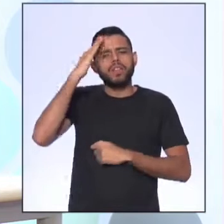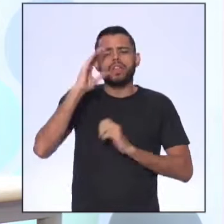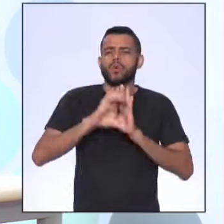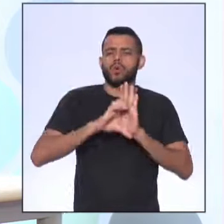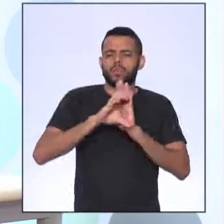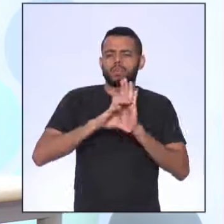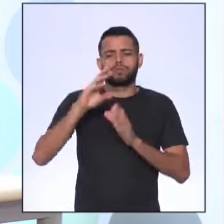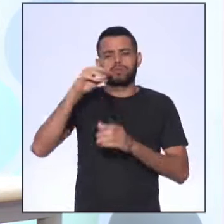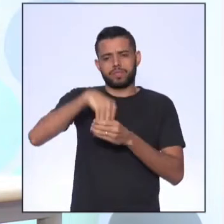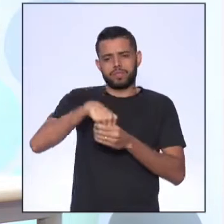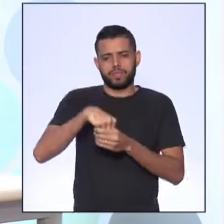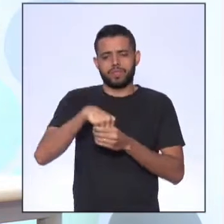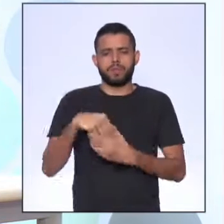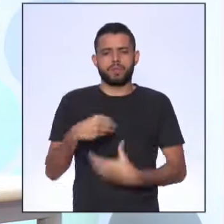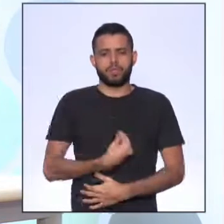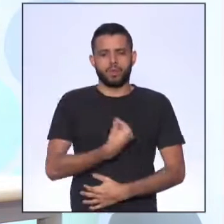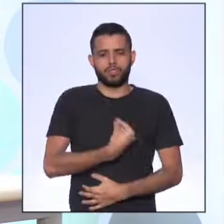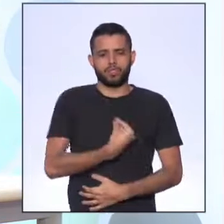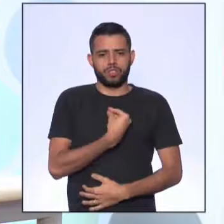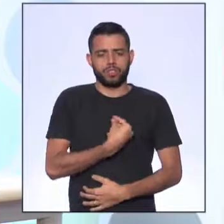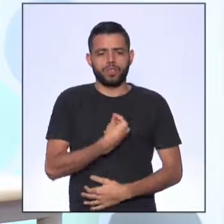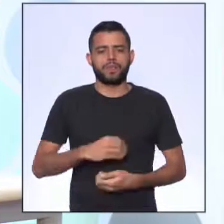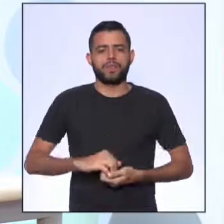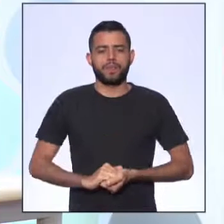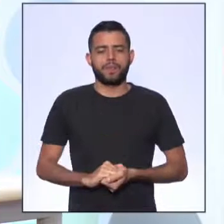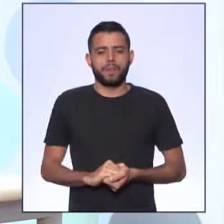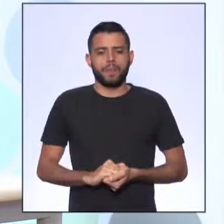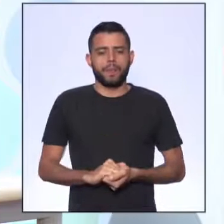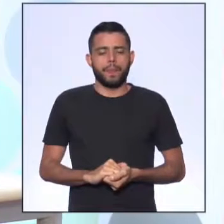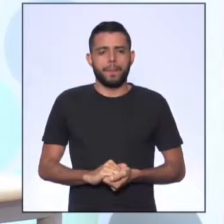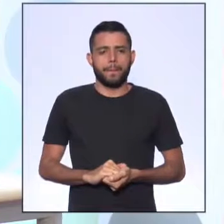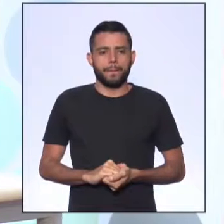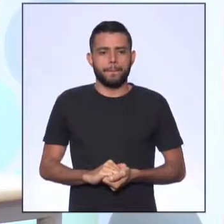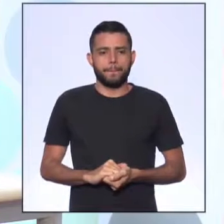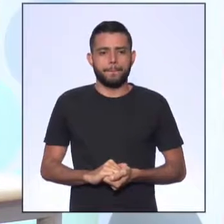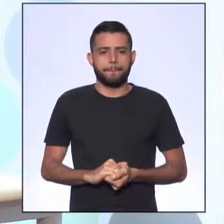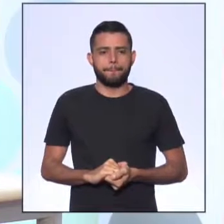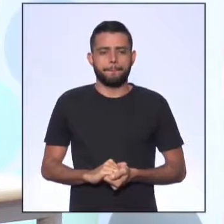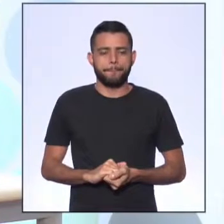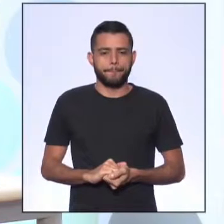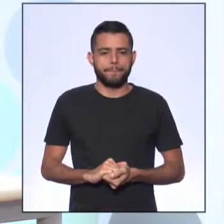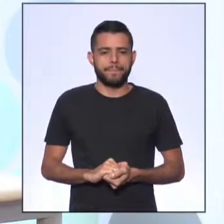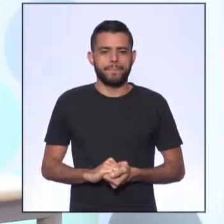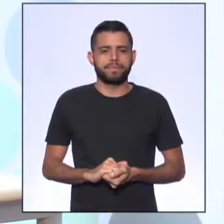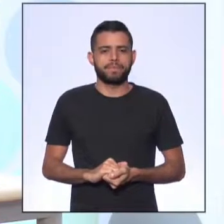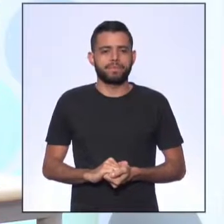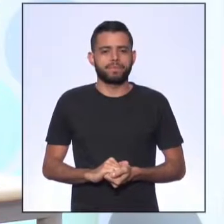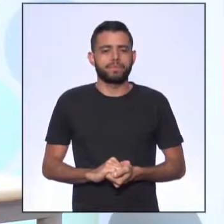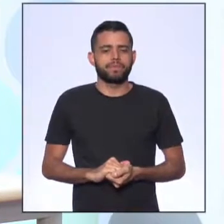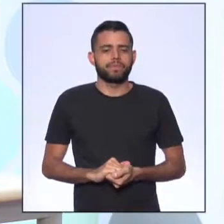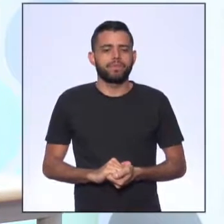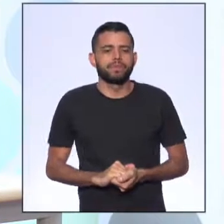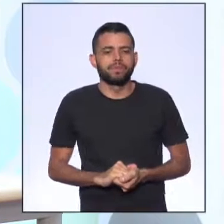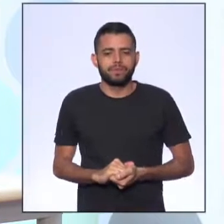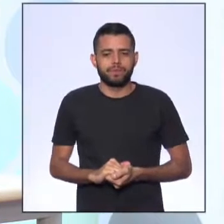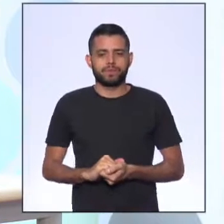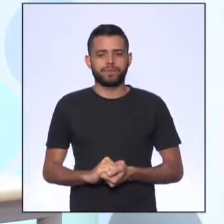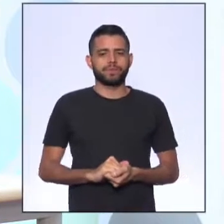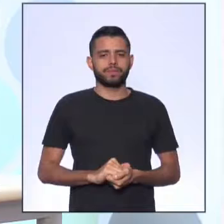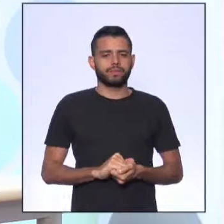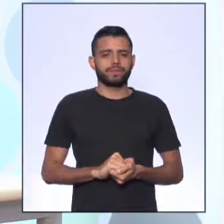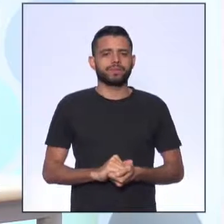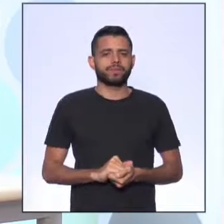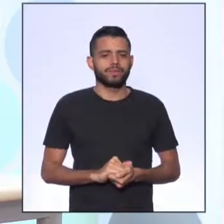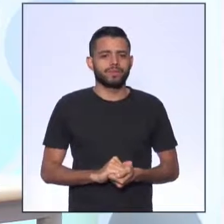da biologia, tá? Então, vamos lá. Continuando. Né? Nós temos ainda um